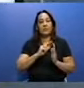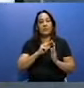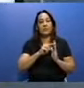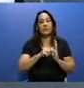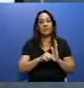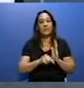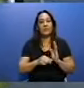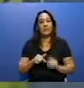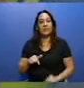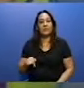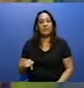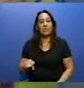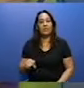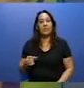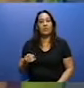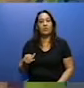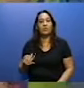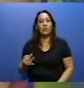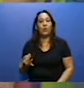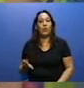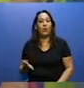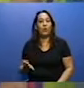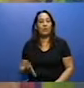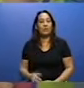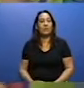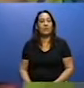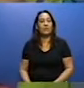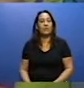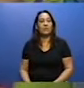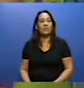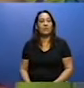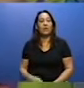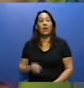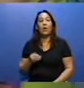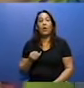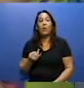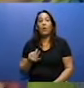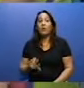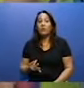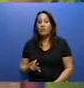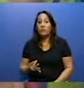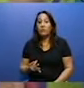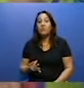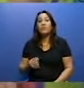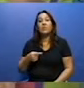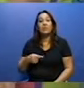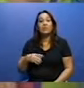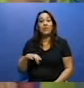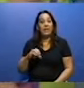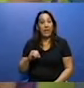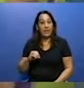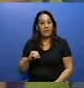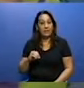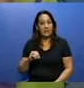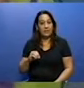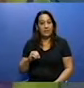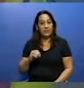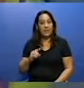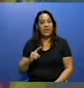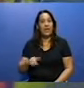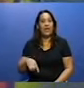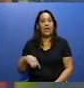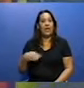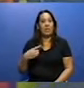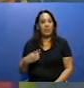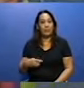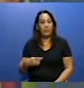desenharia? Por quê? Eu parei na figura 5, não parei? Quantos tinha mesmo? 10 estrelas. E se eu fosse desenhar